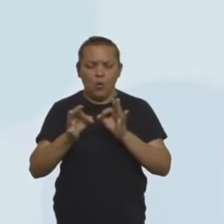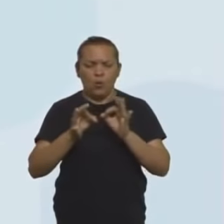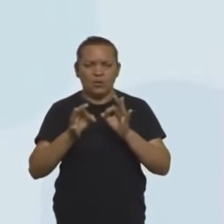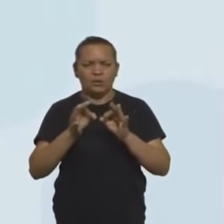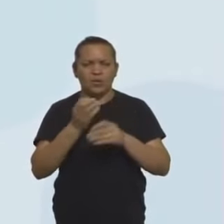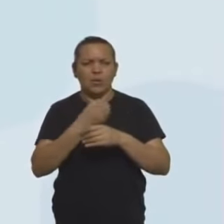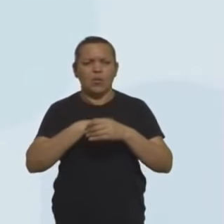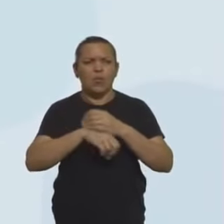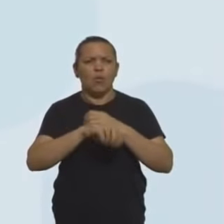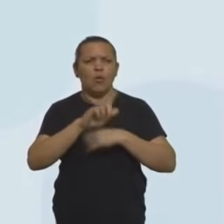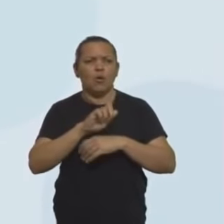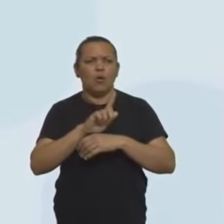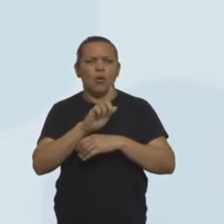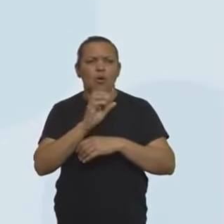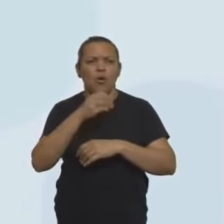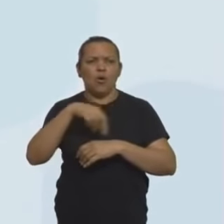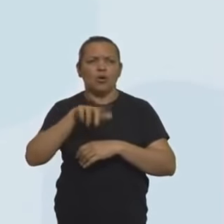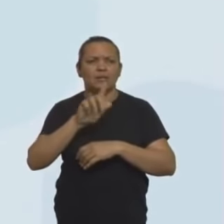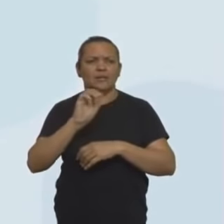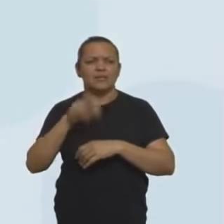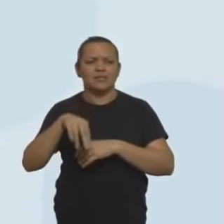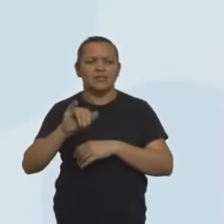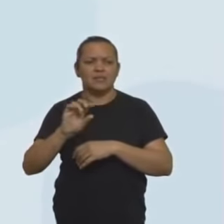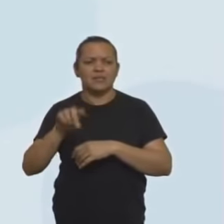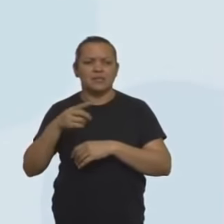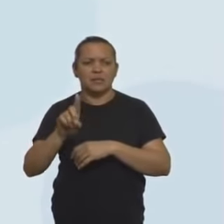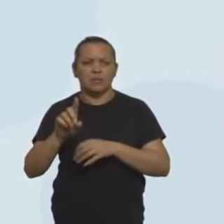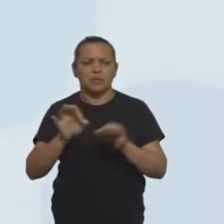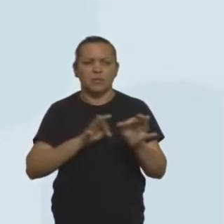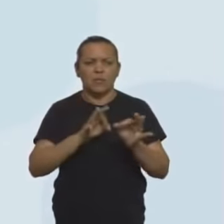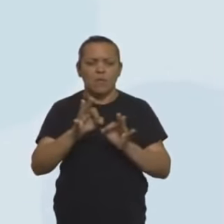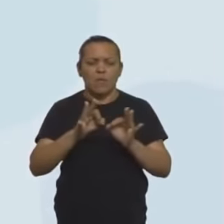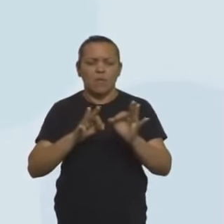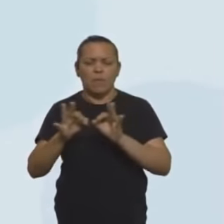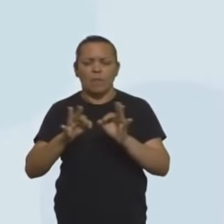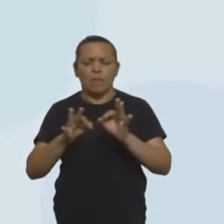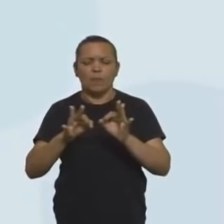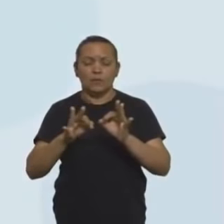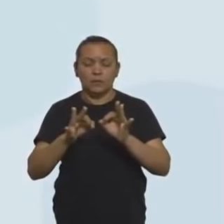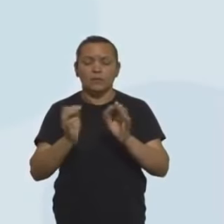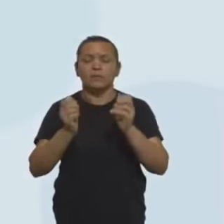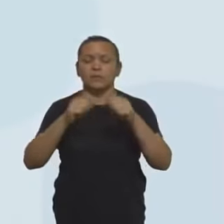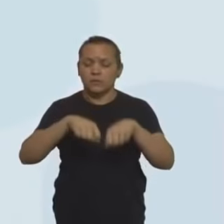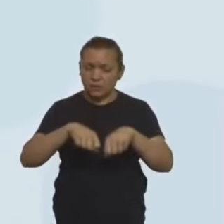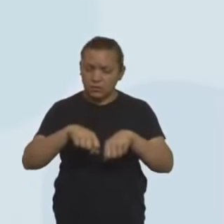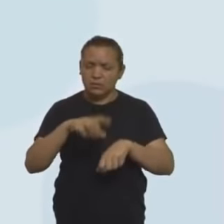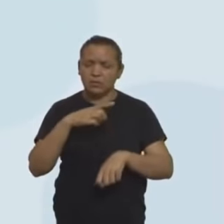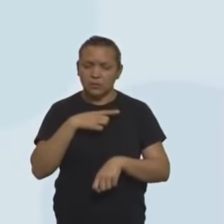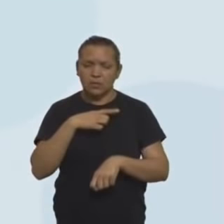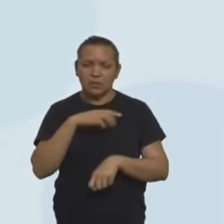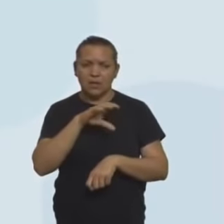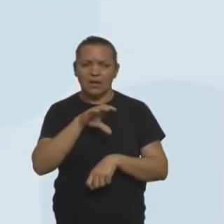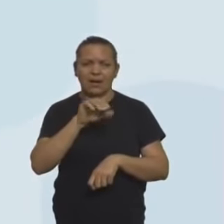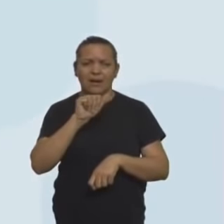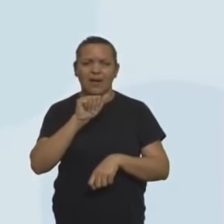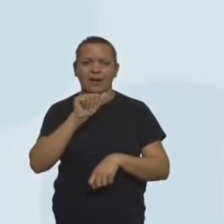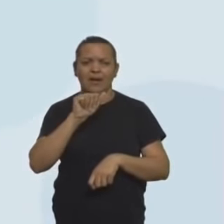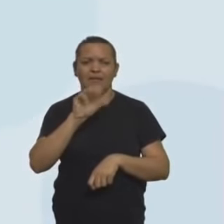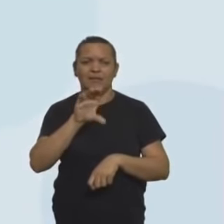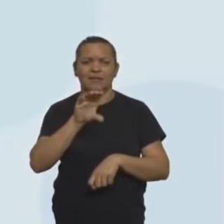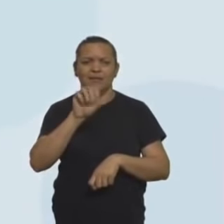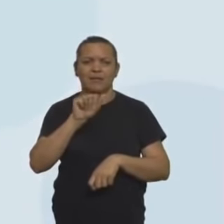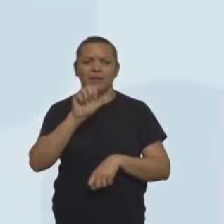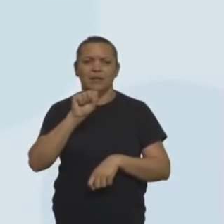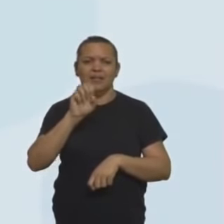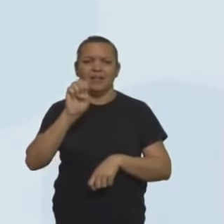nessas formações que vocês tiveram, né, com a Paula e a Carol, imagino que sim, mas só para deixar aqui